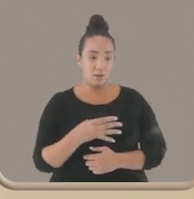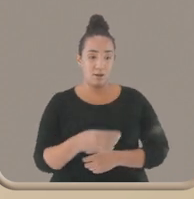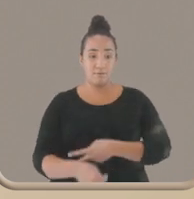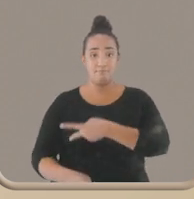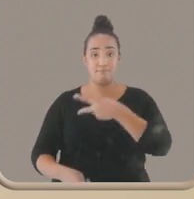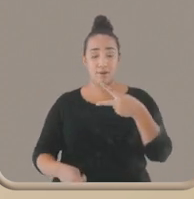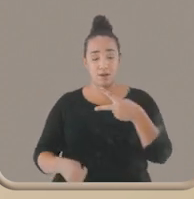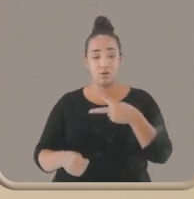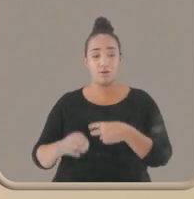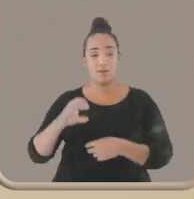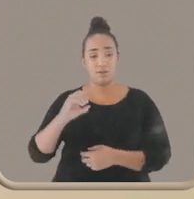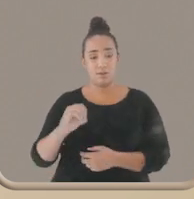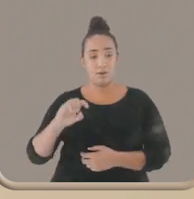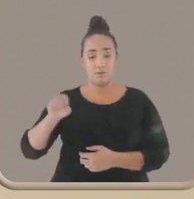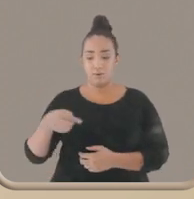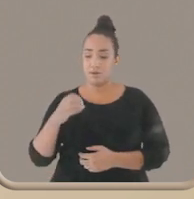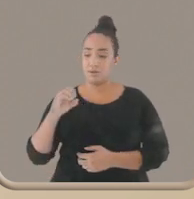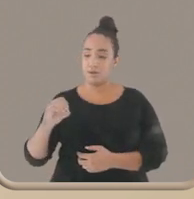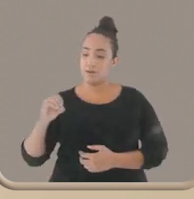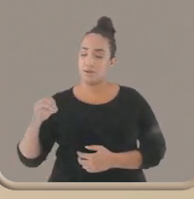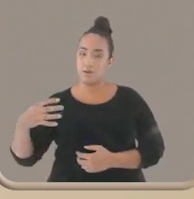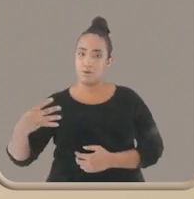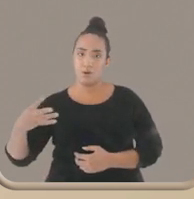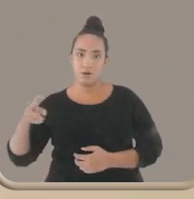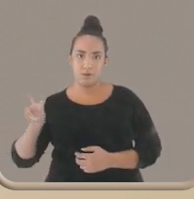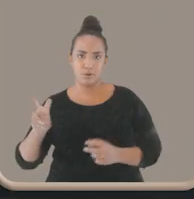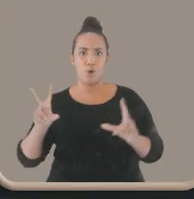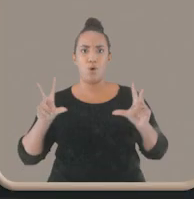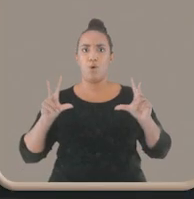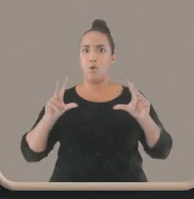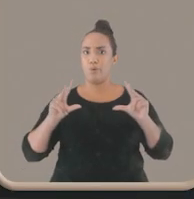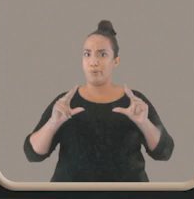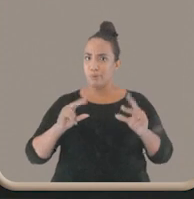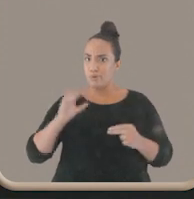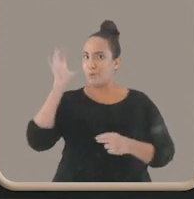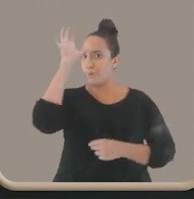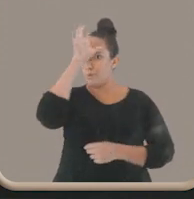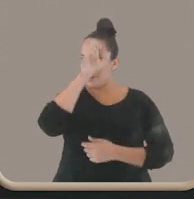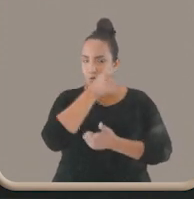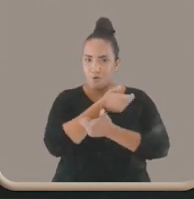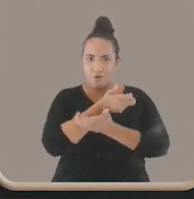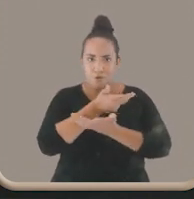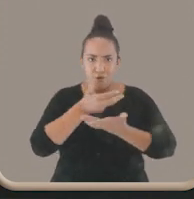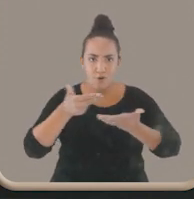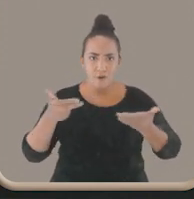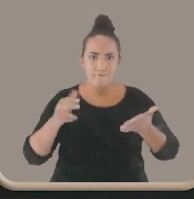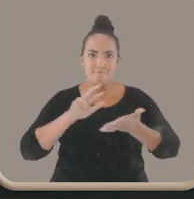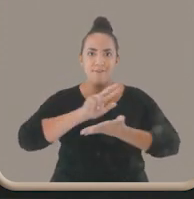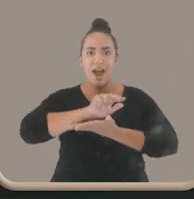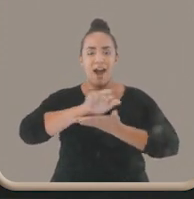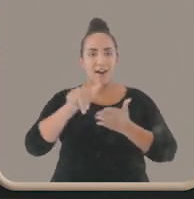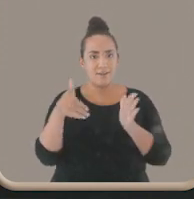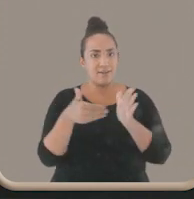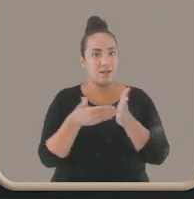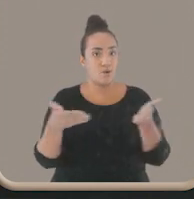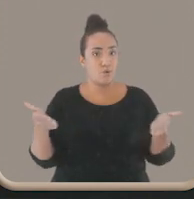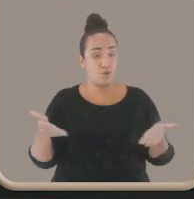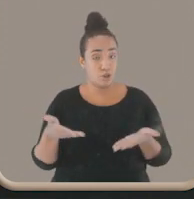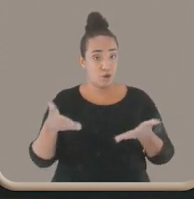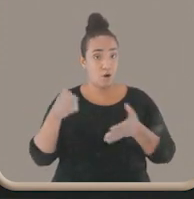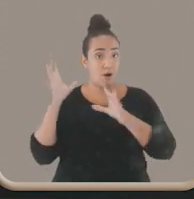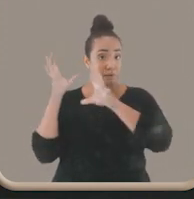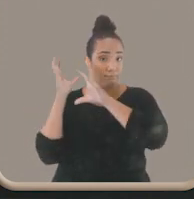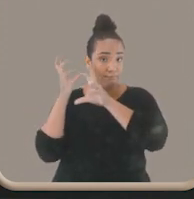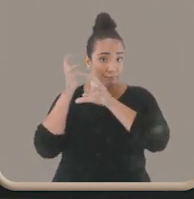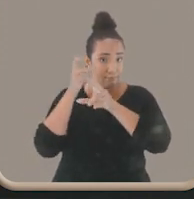0,004 é menor que 0,0045. Nossa, aprendemos muita coisa até aqui, não é mesmo?